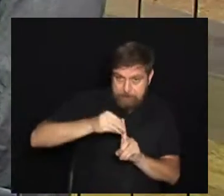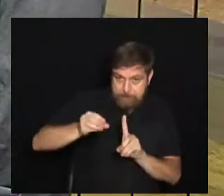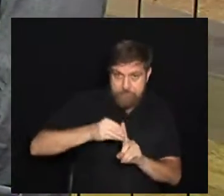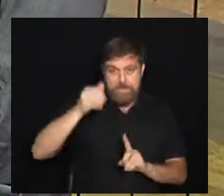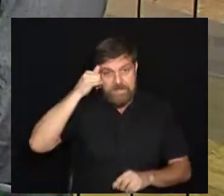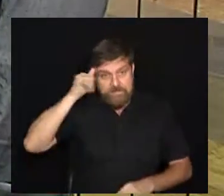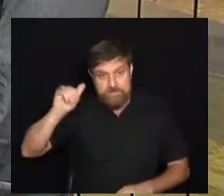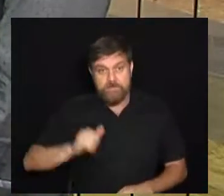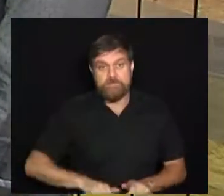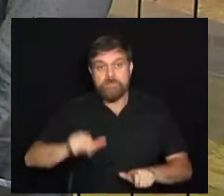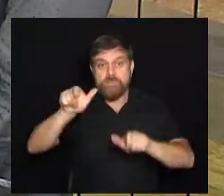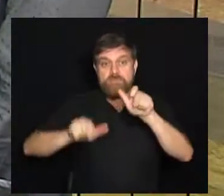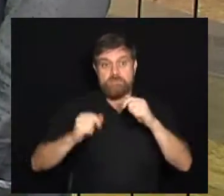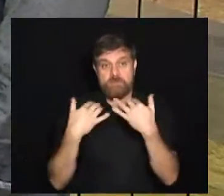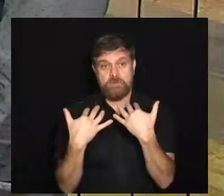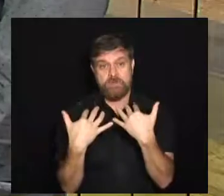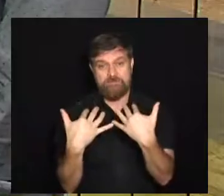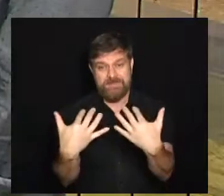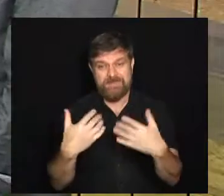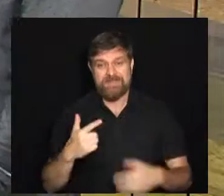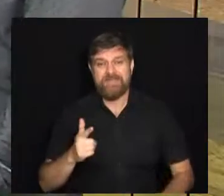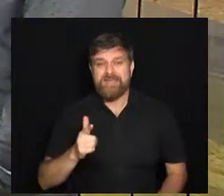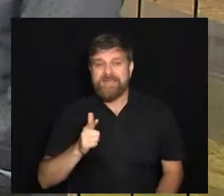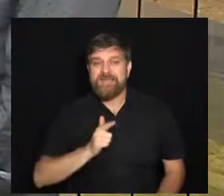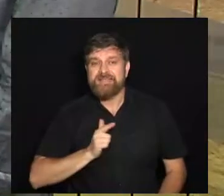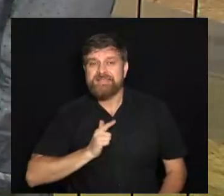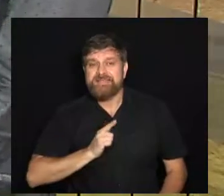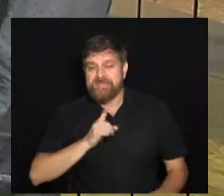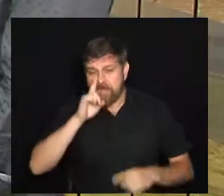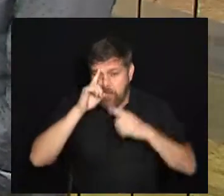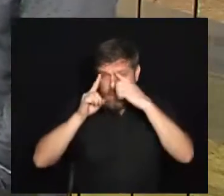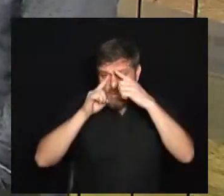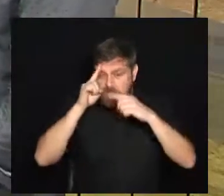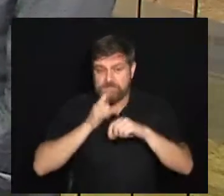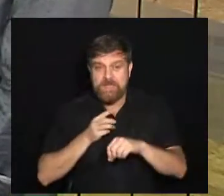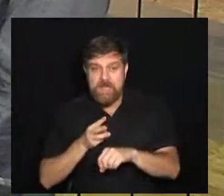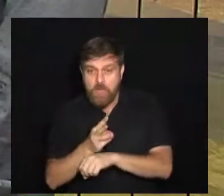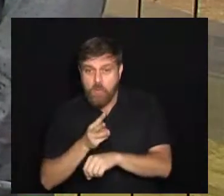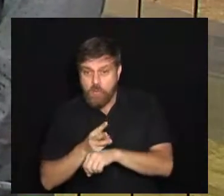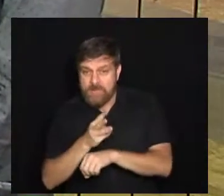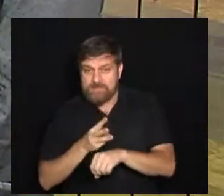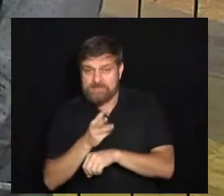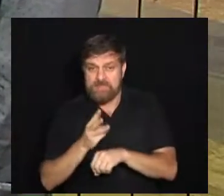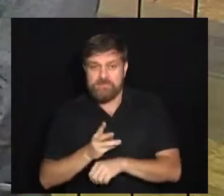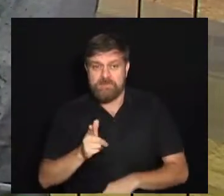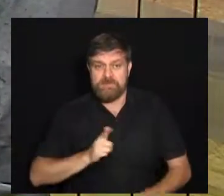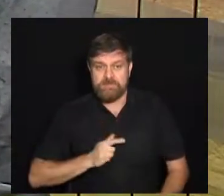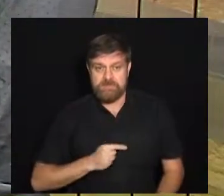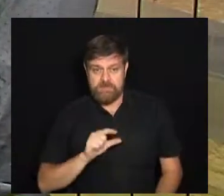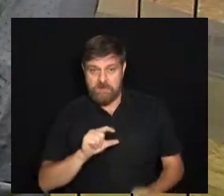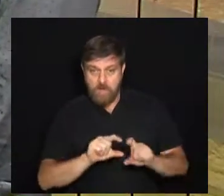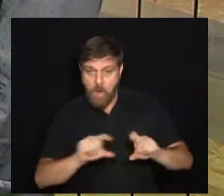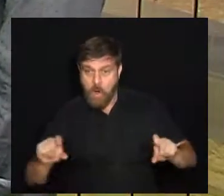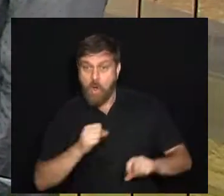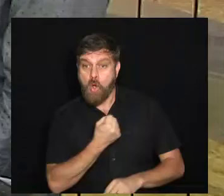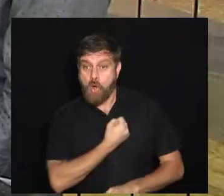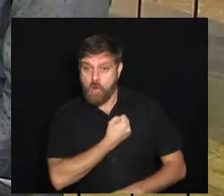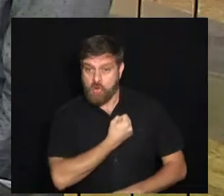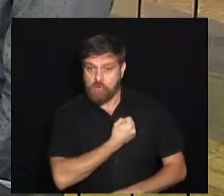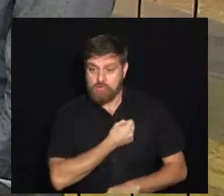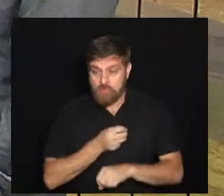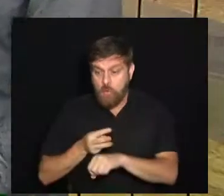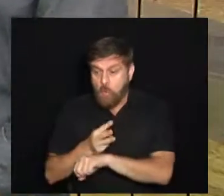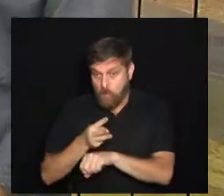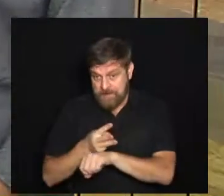você de casa que está nos assistindo tem alguma dúvida mande o whatsapp para nós está aqui ó na minha mão o whatsapp